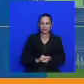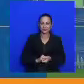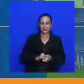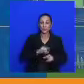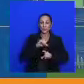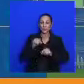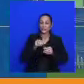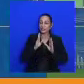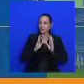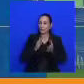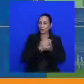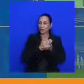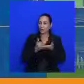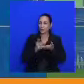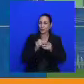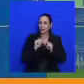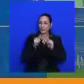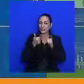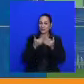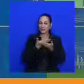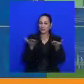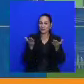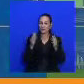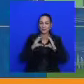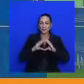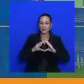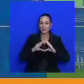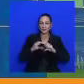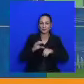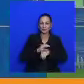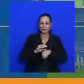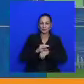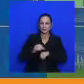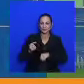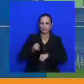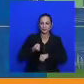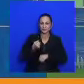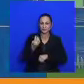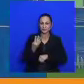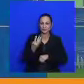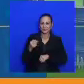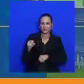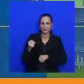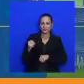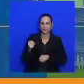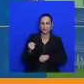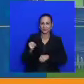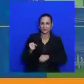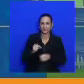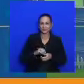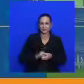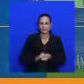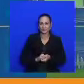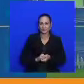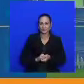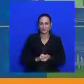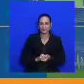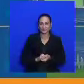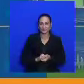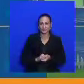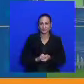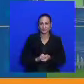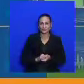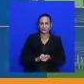O sorteio está só começando. Boa sorte para você. Bola cinza número 48. Cinza 48.